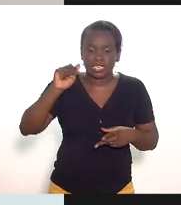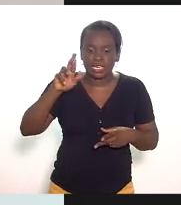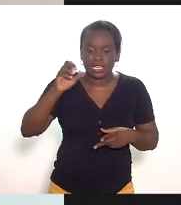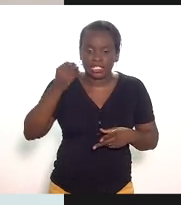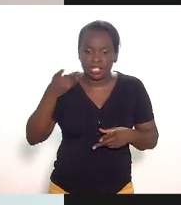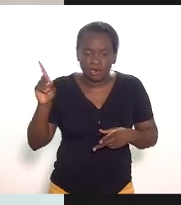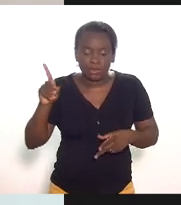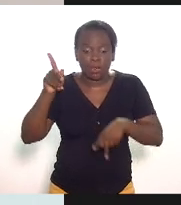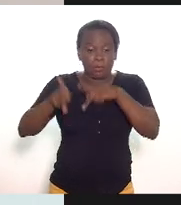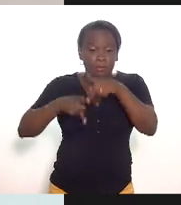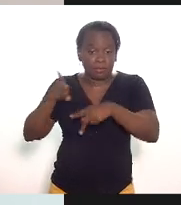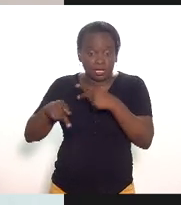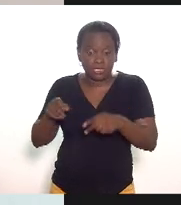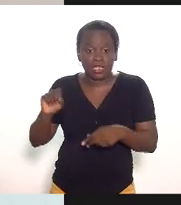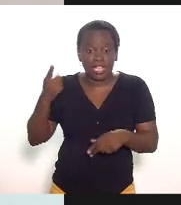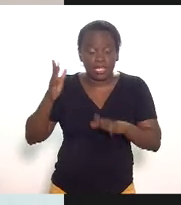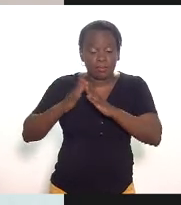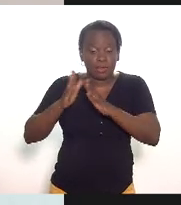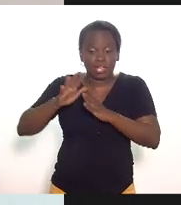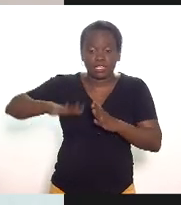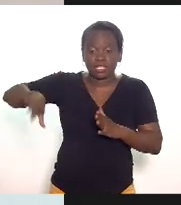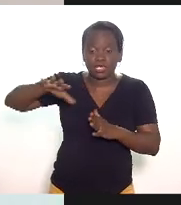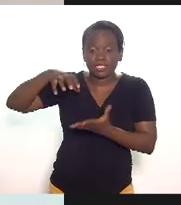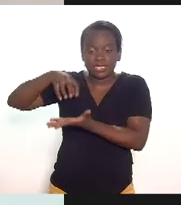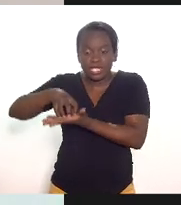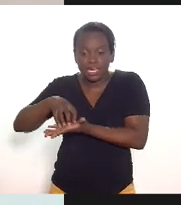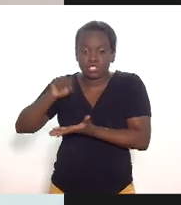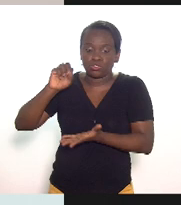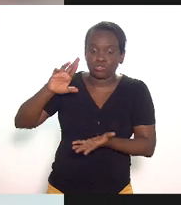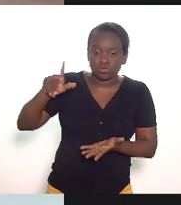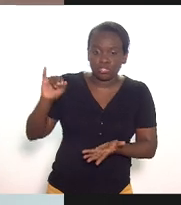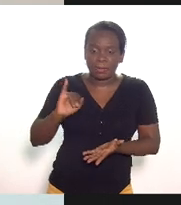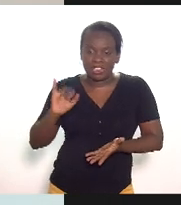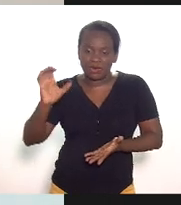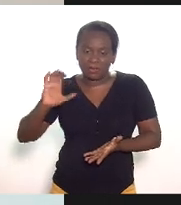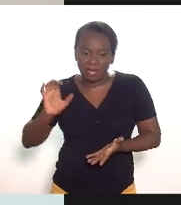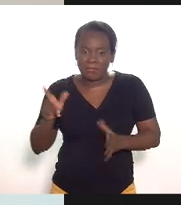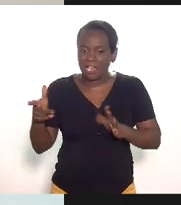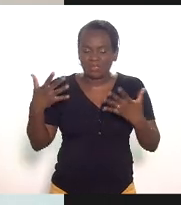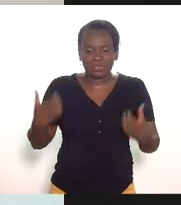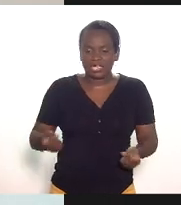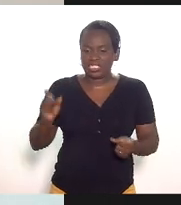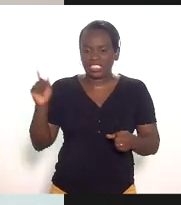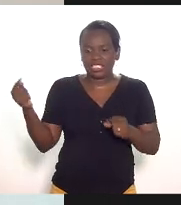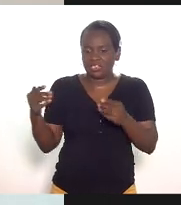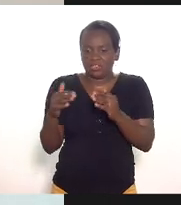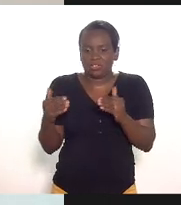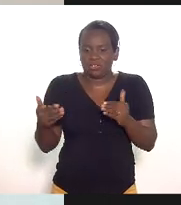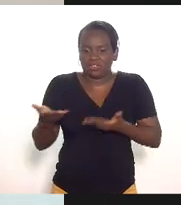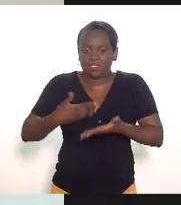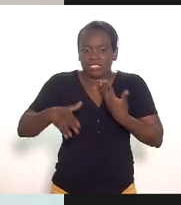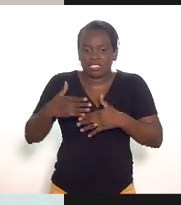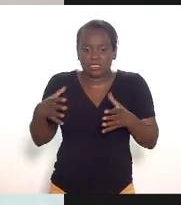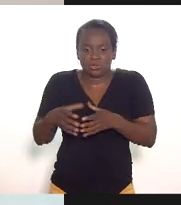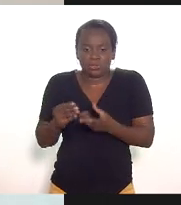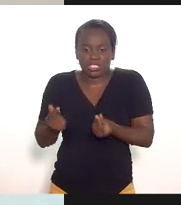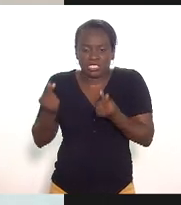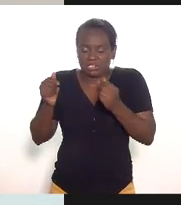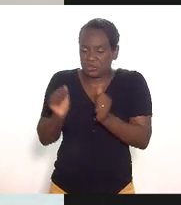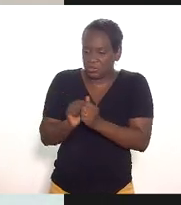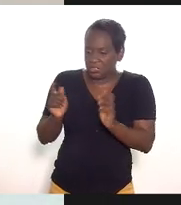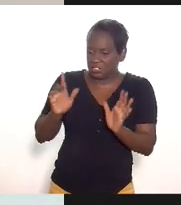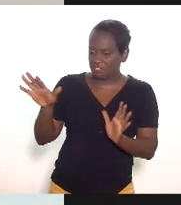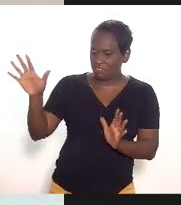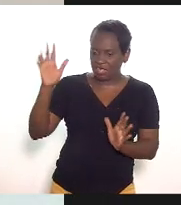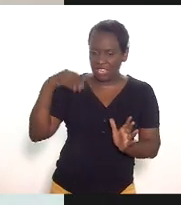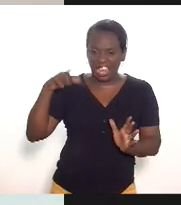da população que morava na Zona Sul e no centro e que ela não aceitava que convivesse, né, a burguesia convivesse com o